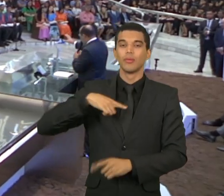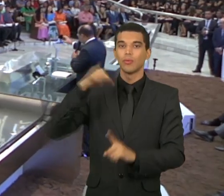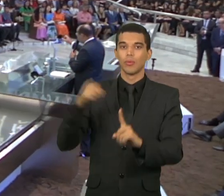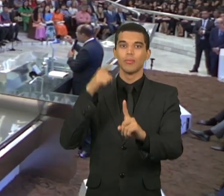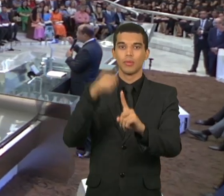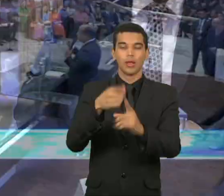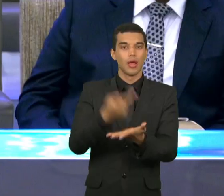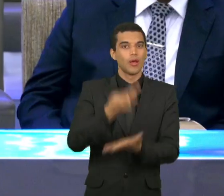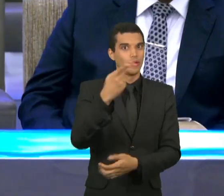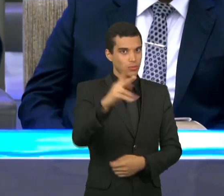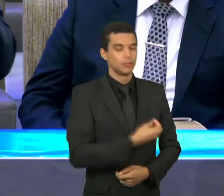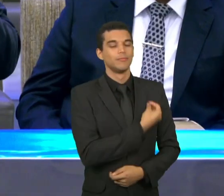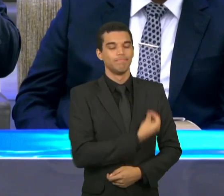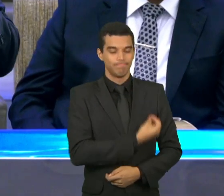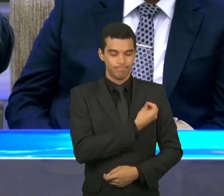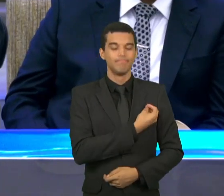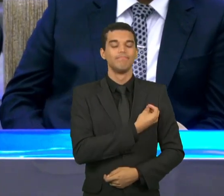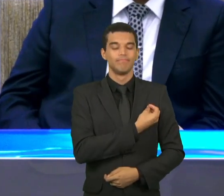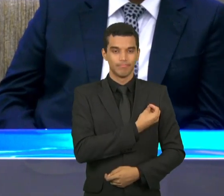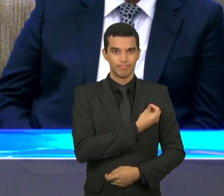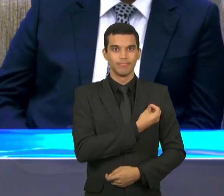tua vida.